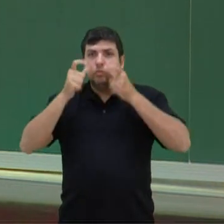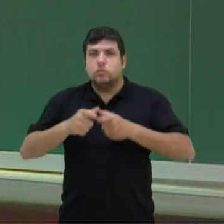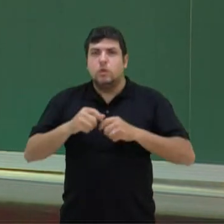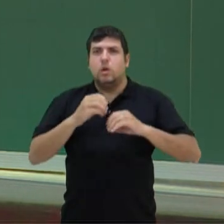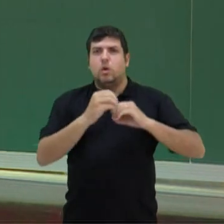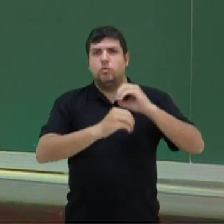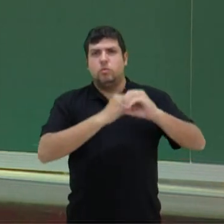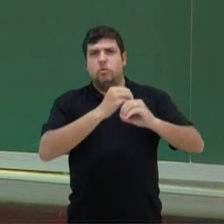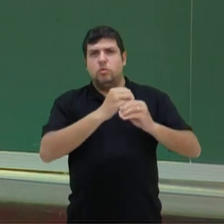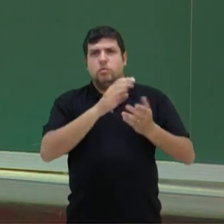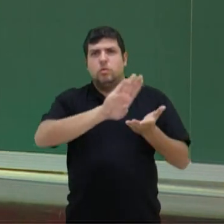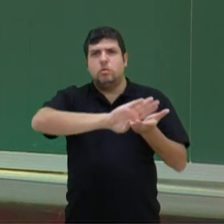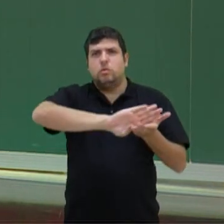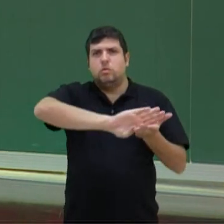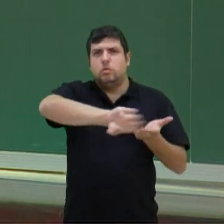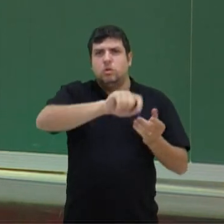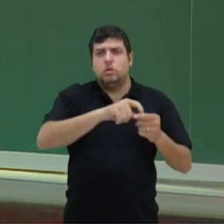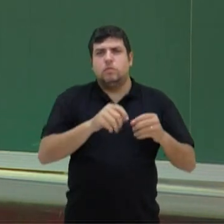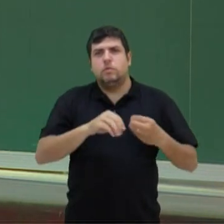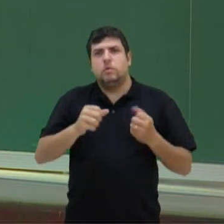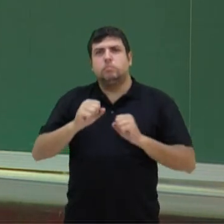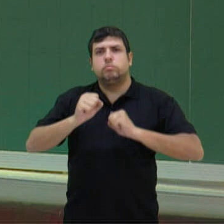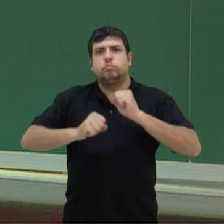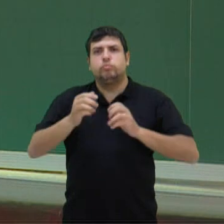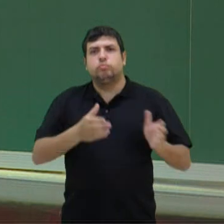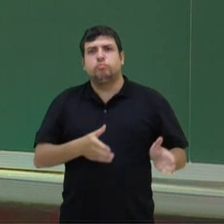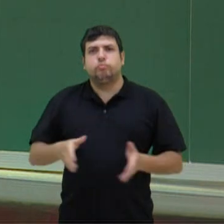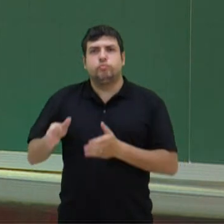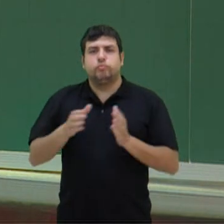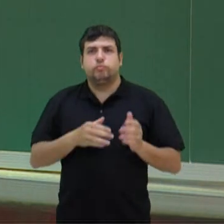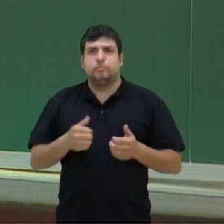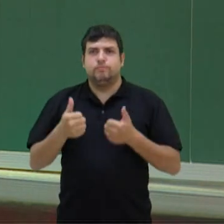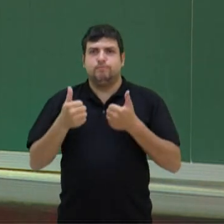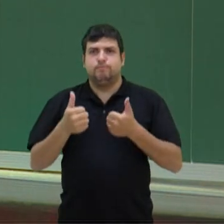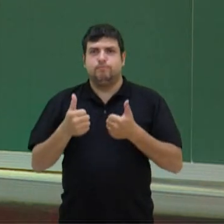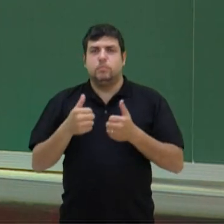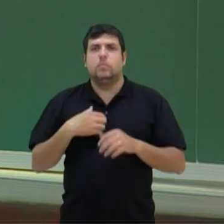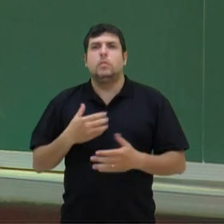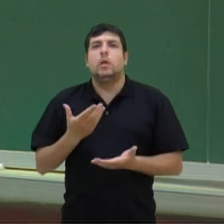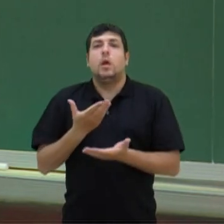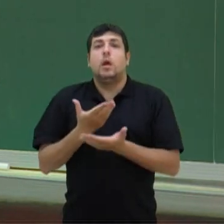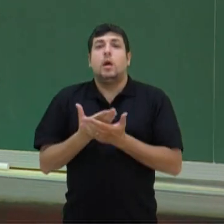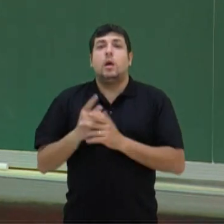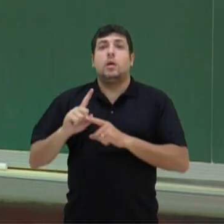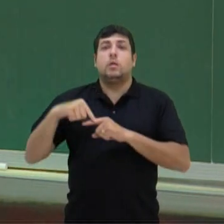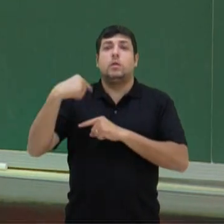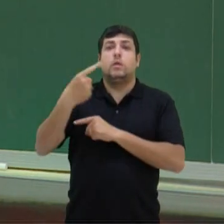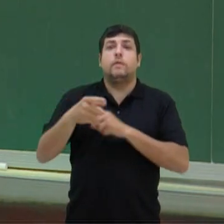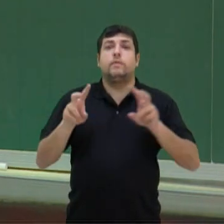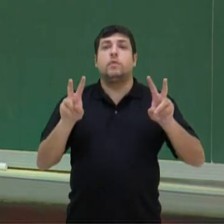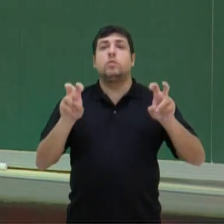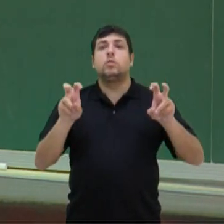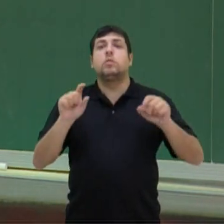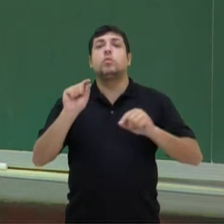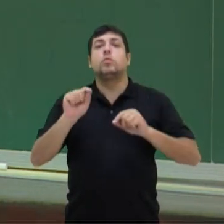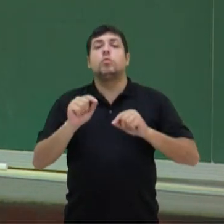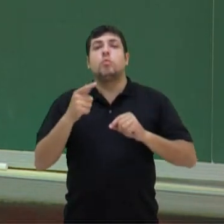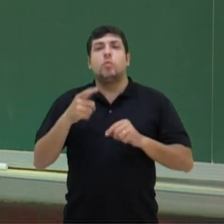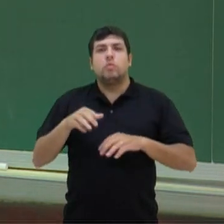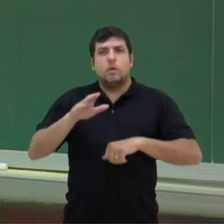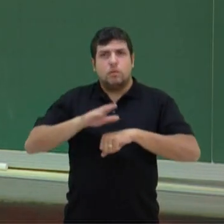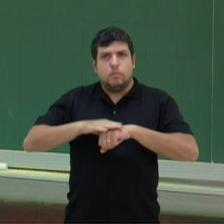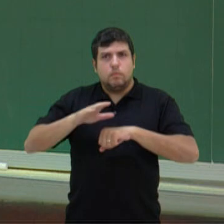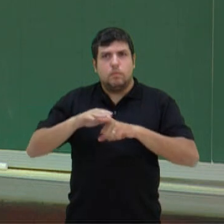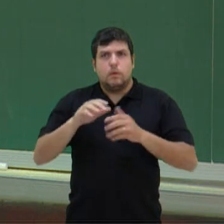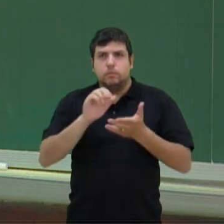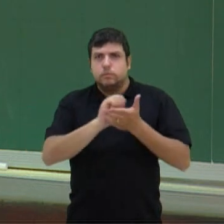dispensado, vai ser utilizado para outra coisa ali dentro daquela reação. Na nossa próxima aula, nós vamos estar vendo outros exercícios para fixar